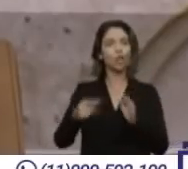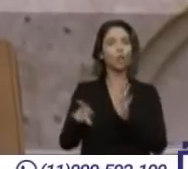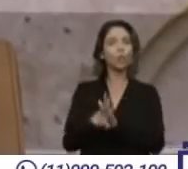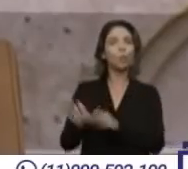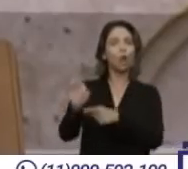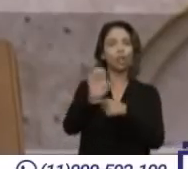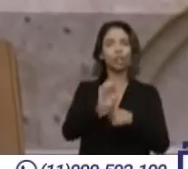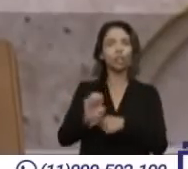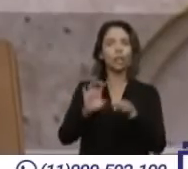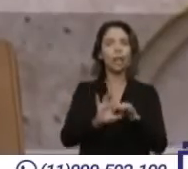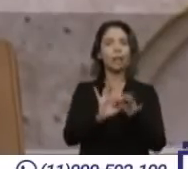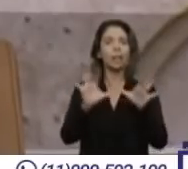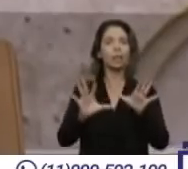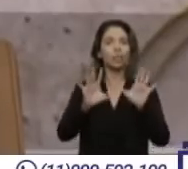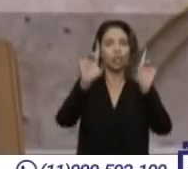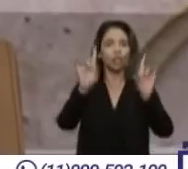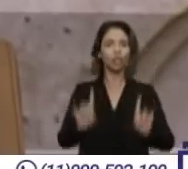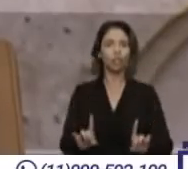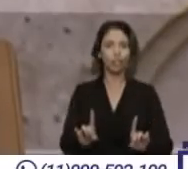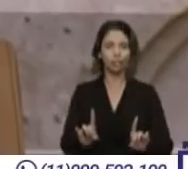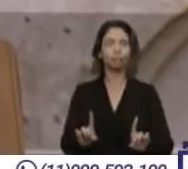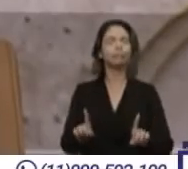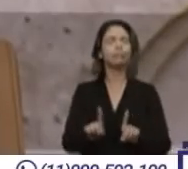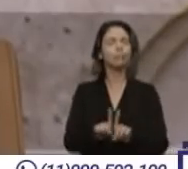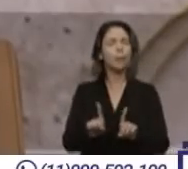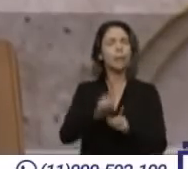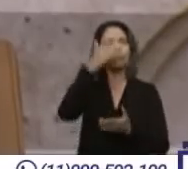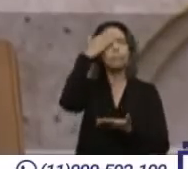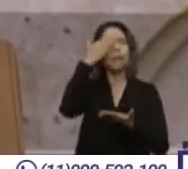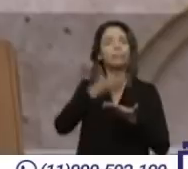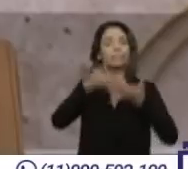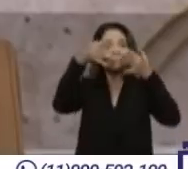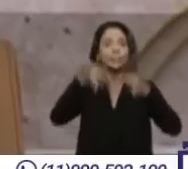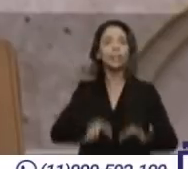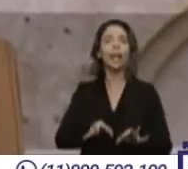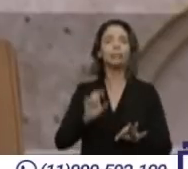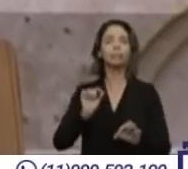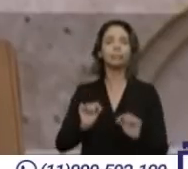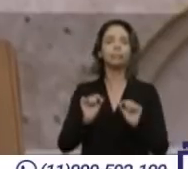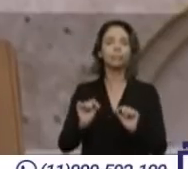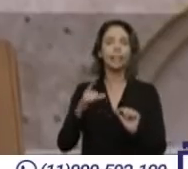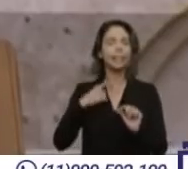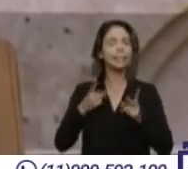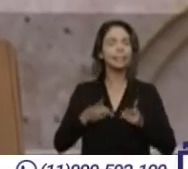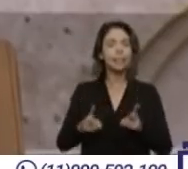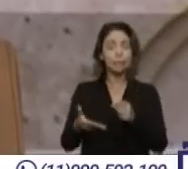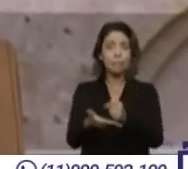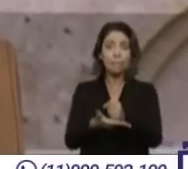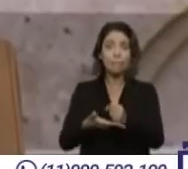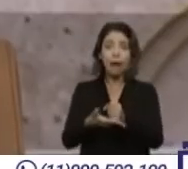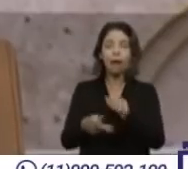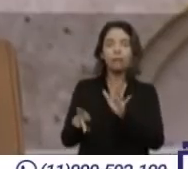Estado Democrático de Direito, de crença inabalável de prevalência do